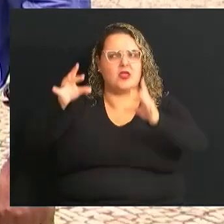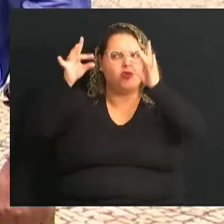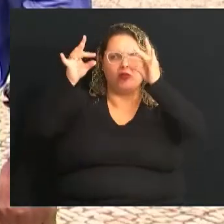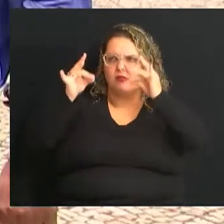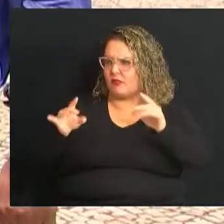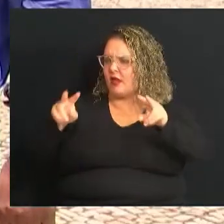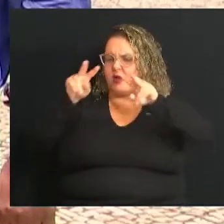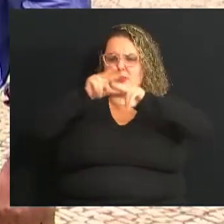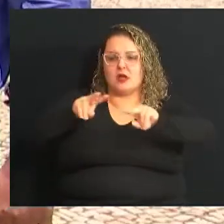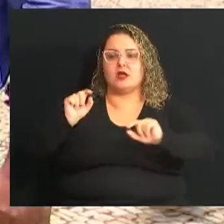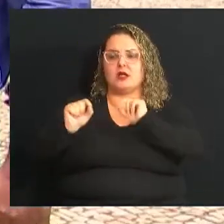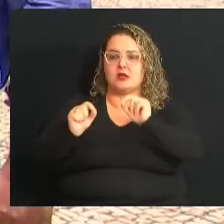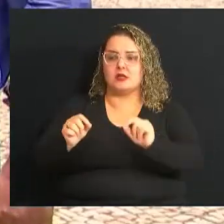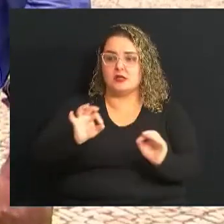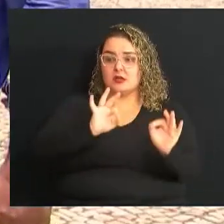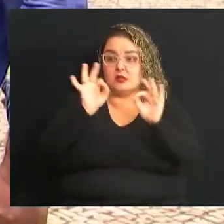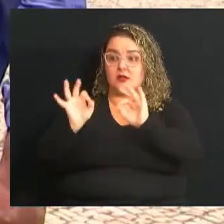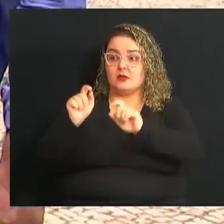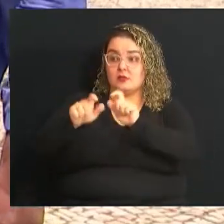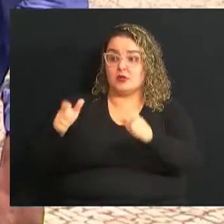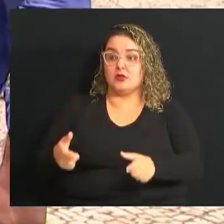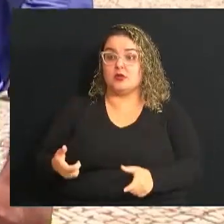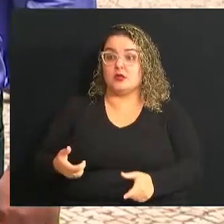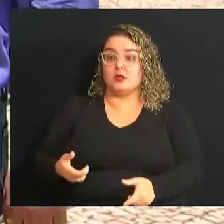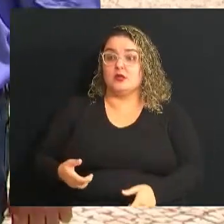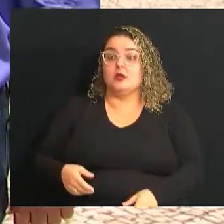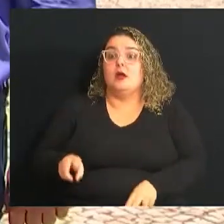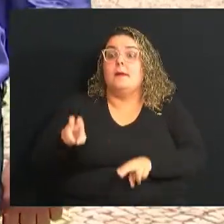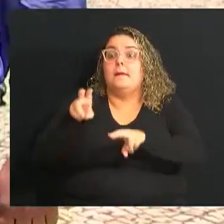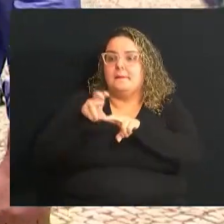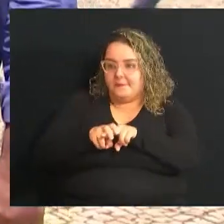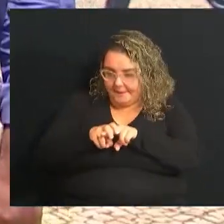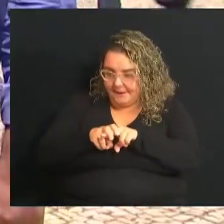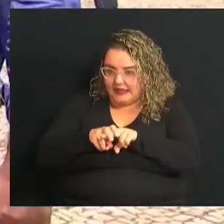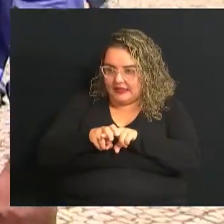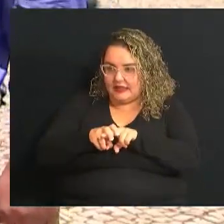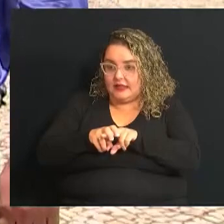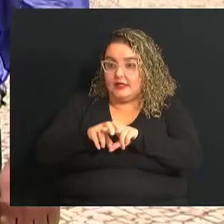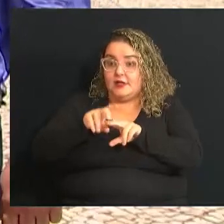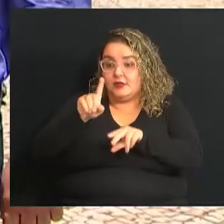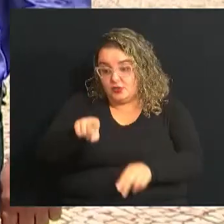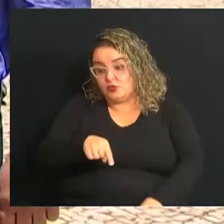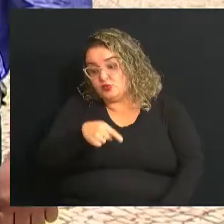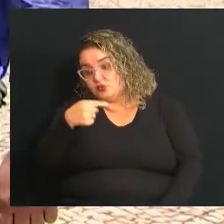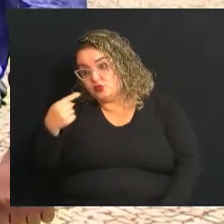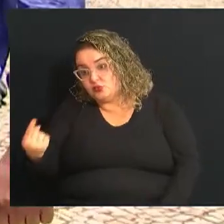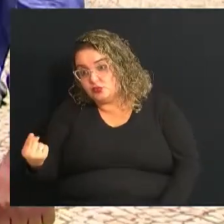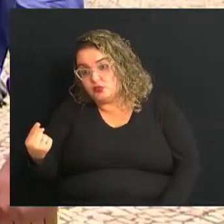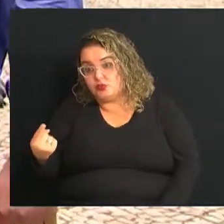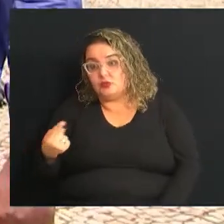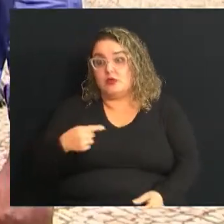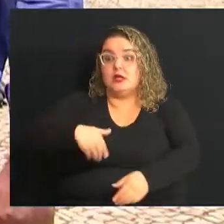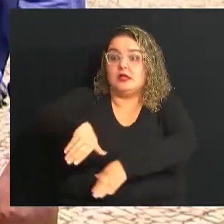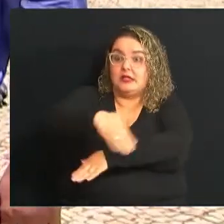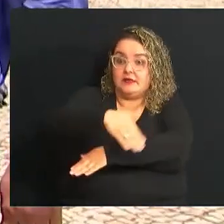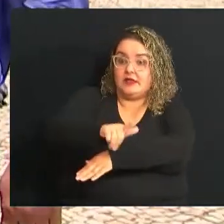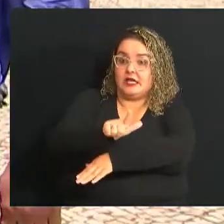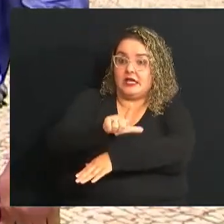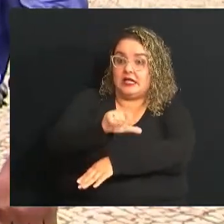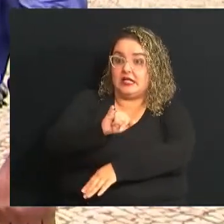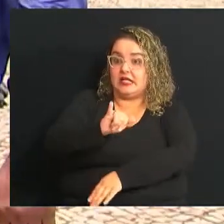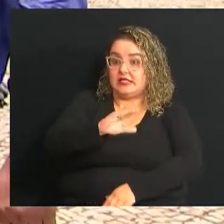olha, e a Copa do Catar é a primeira disputada no Oriente Médio e conta com a participação de 7 das 8